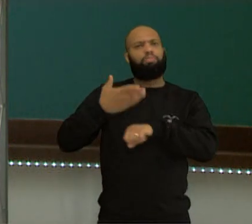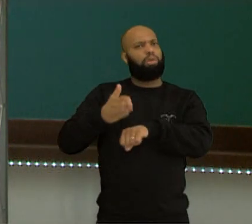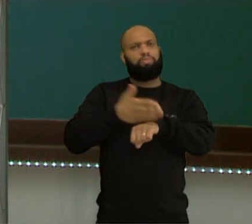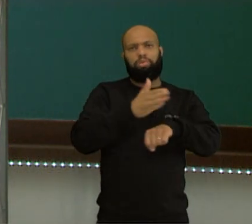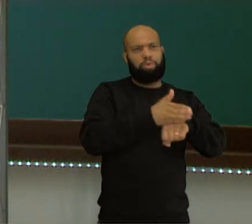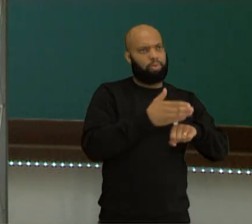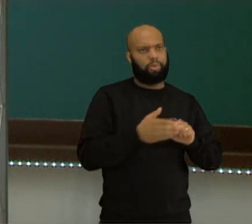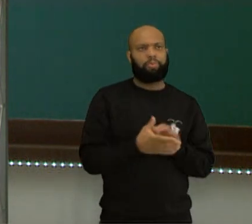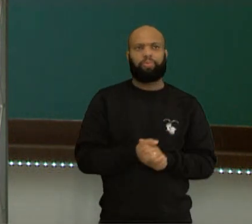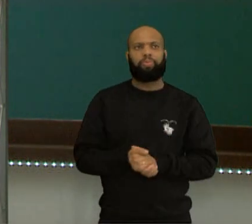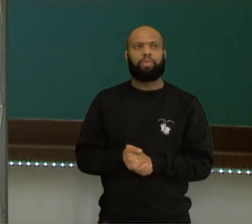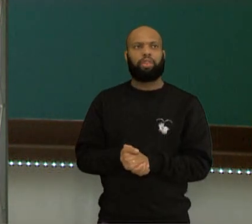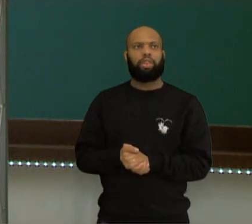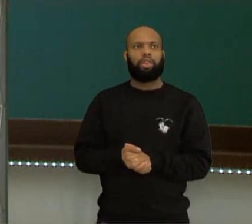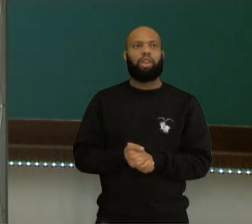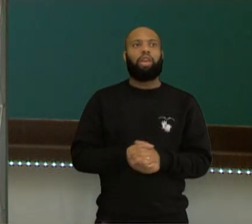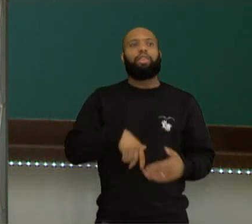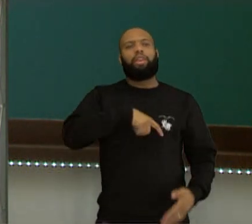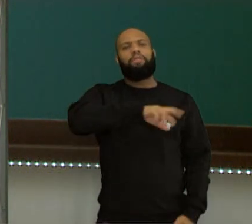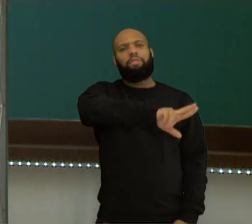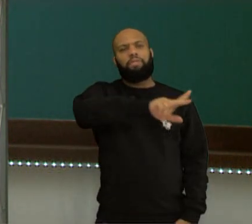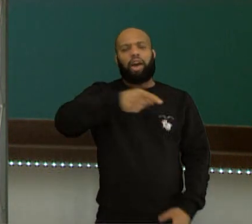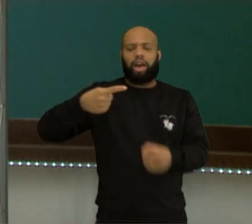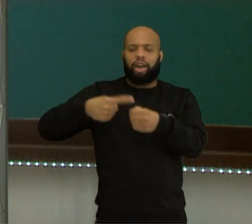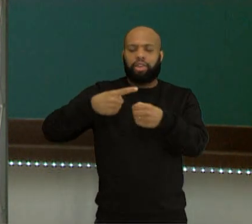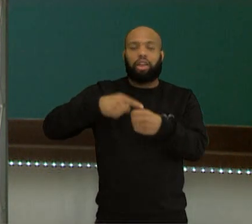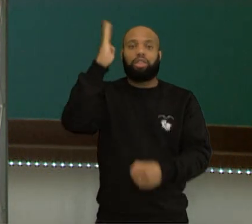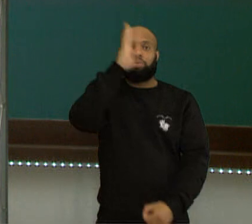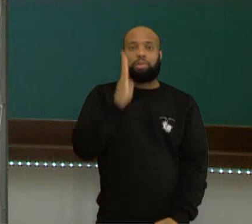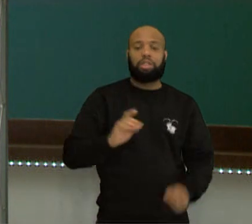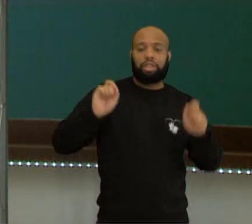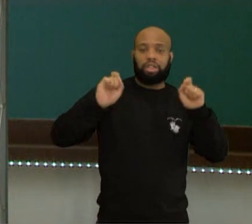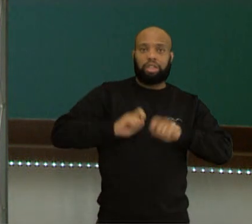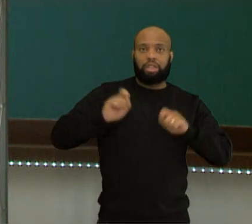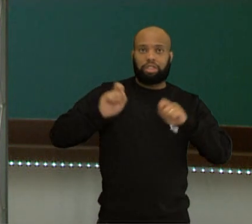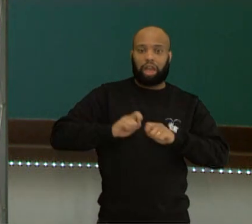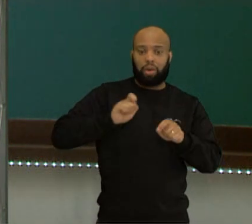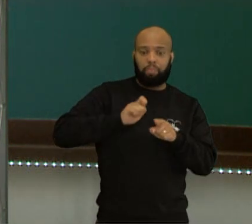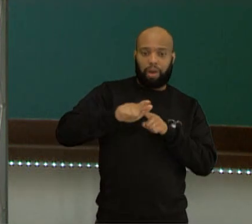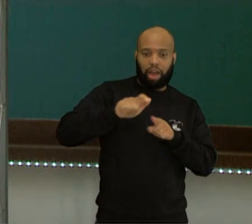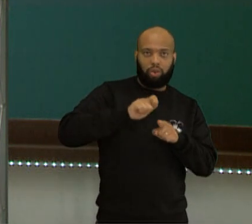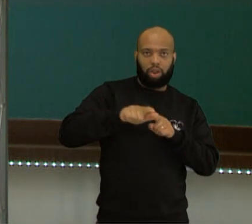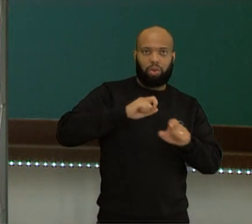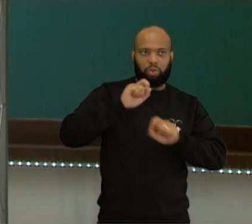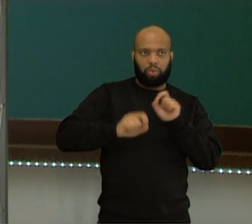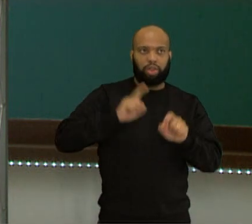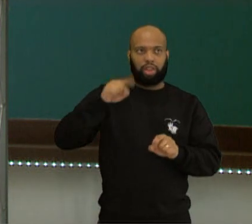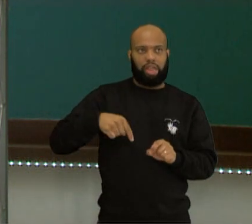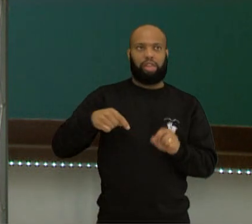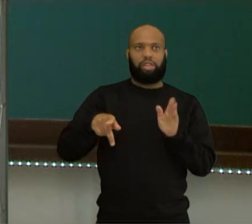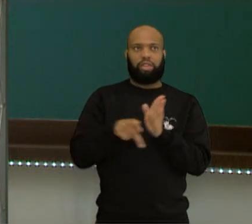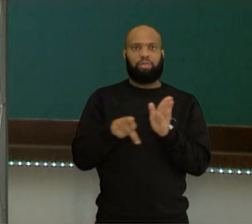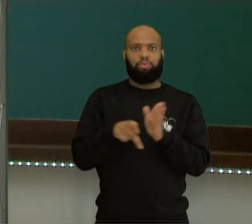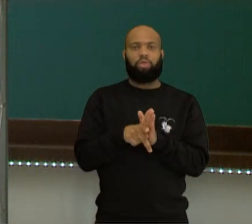bastante. Então, bora lá. Em várias cidades brasileiras é possível alugar um patinete elétrico para